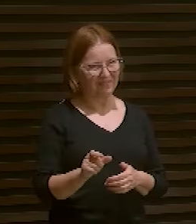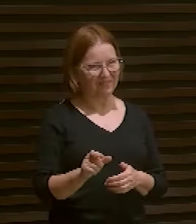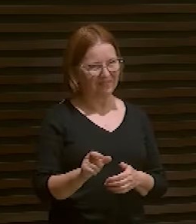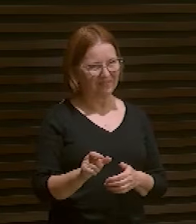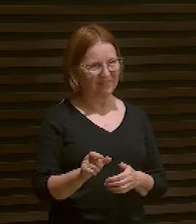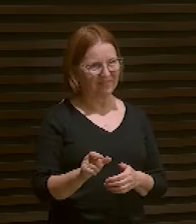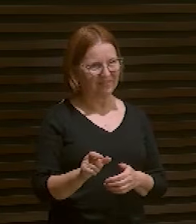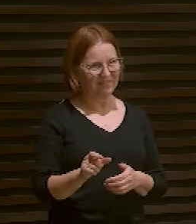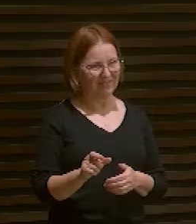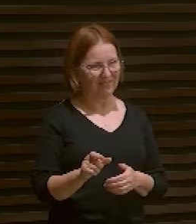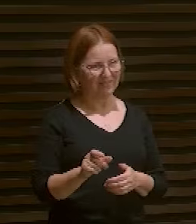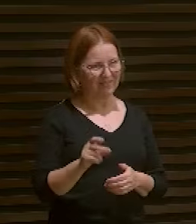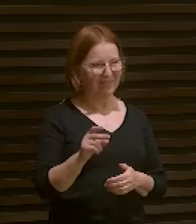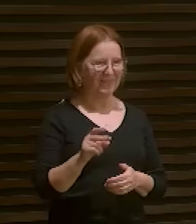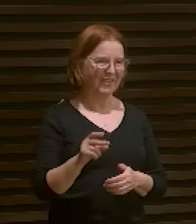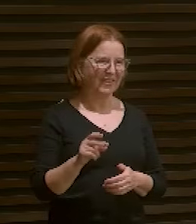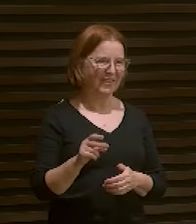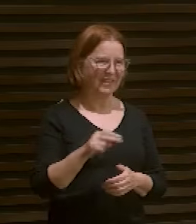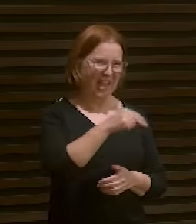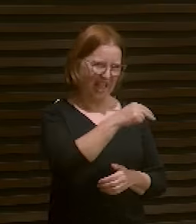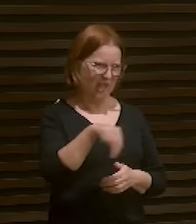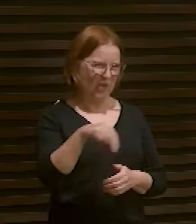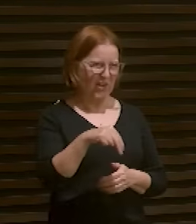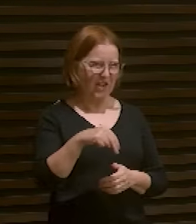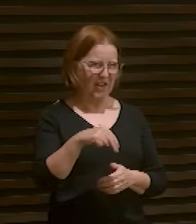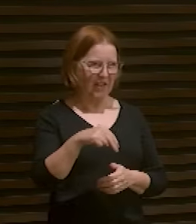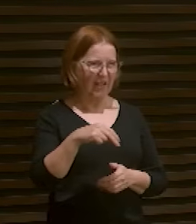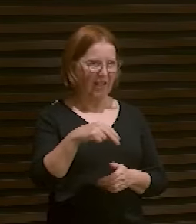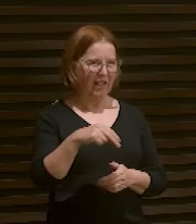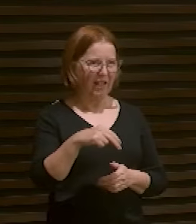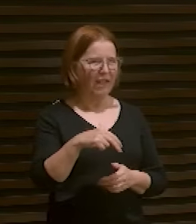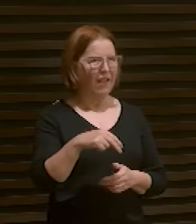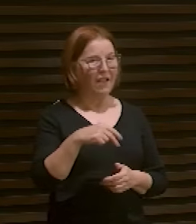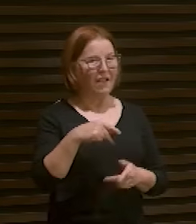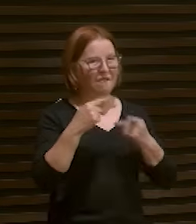sabe aquela nora que só fala mal de você?